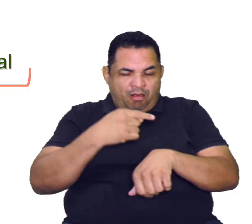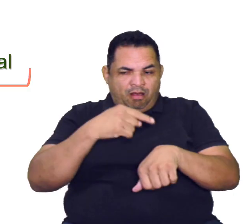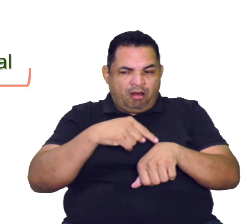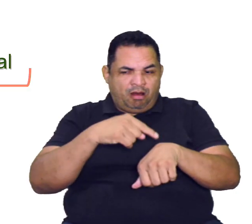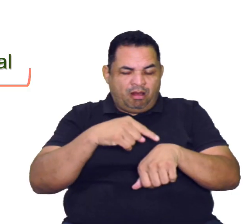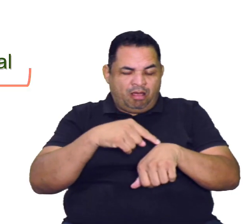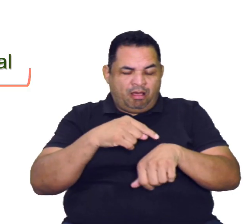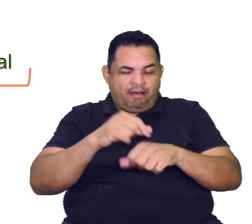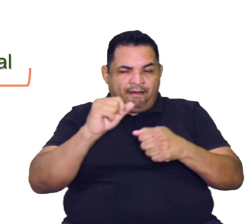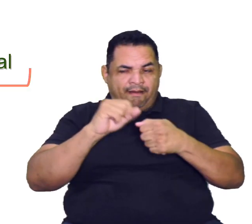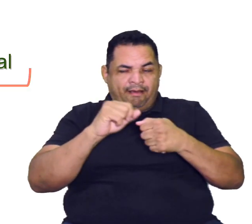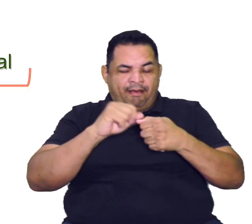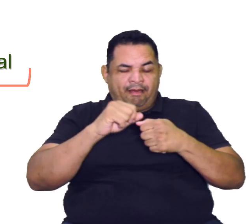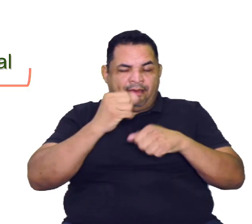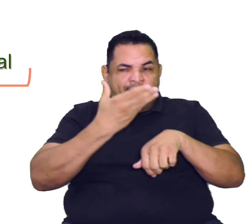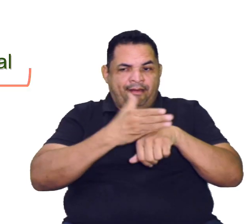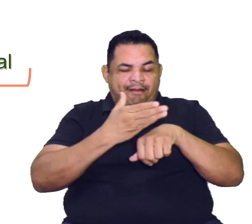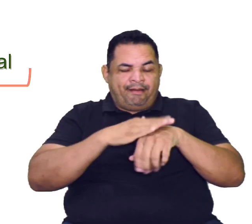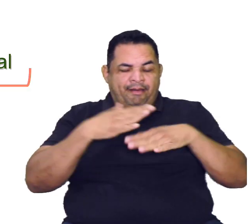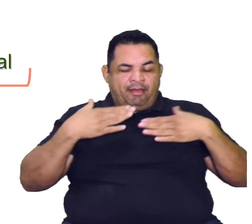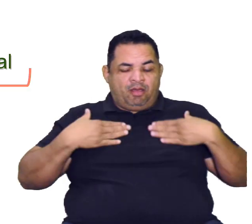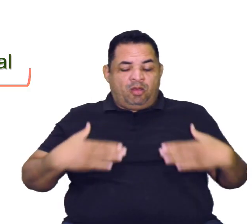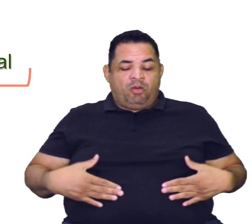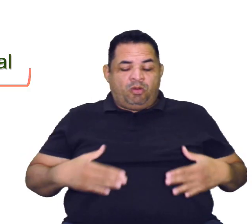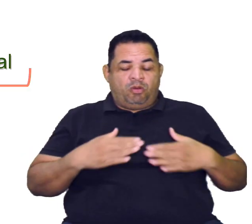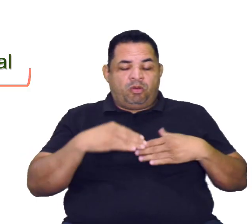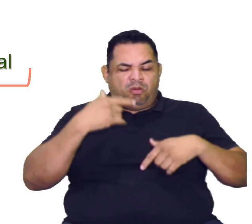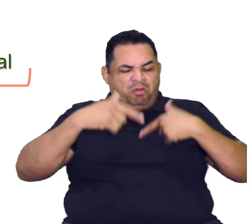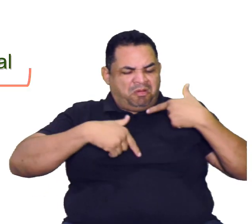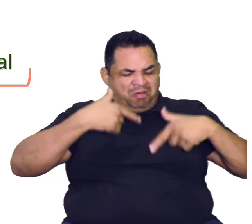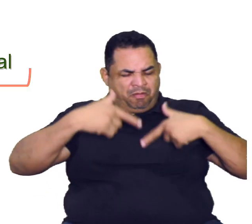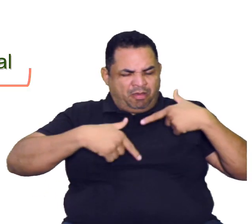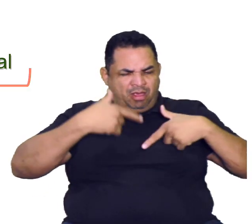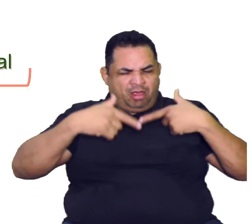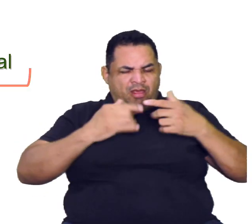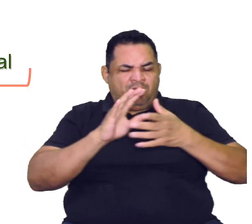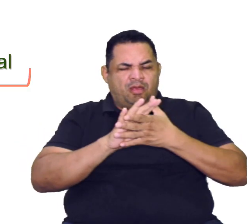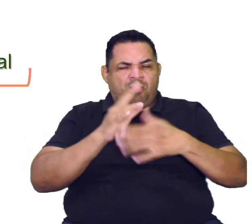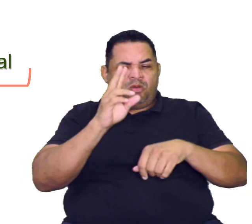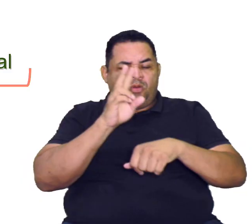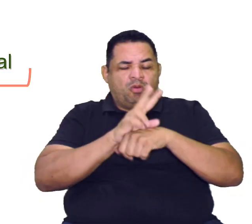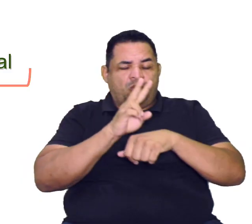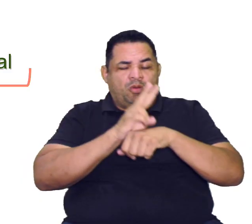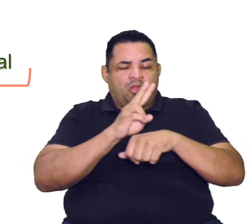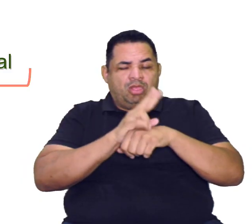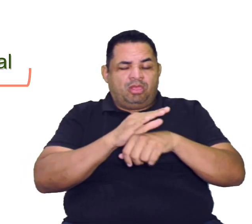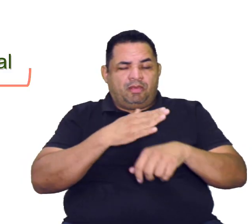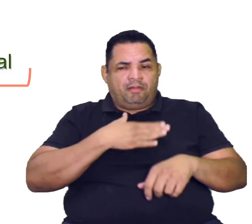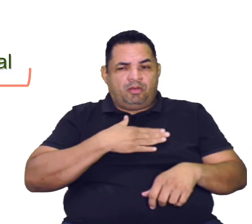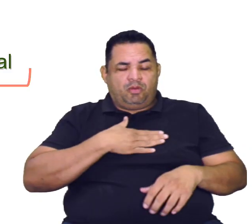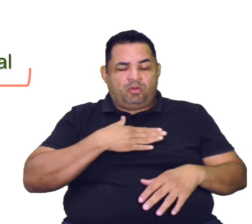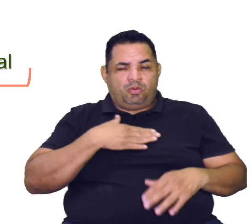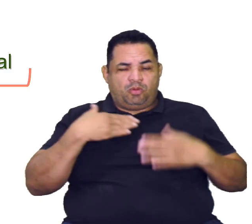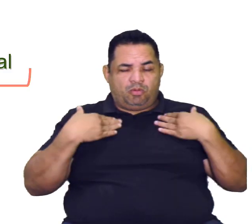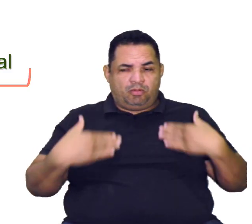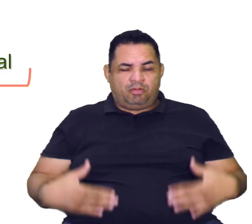para que eu realize as minhas práticas corporais, para que eu dedique aí o cuidado com o meu corpo,